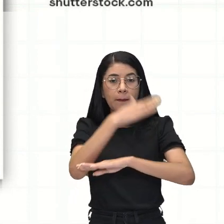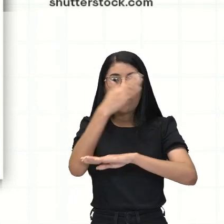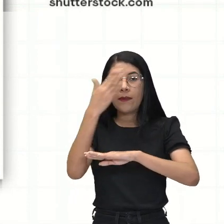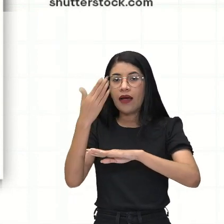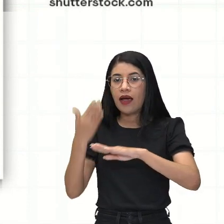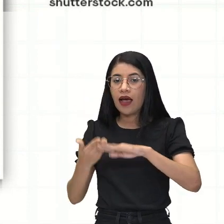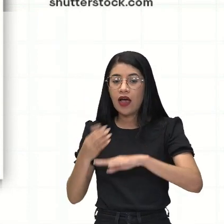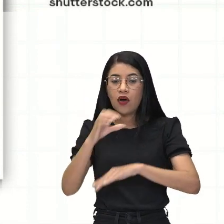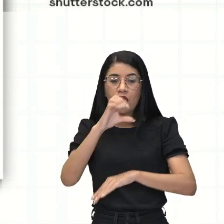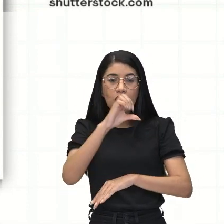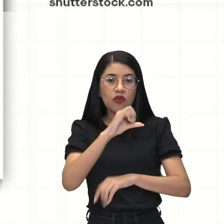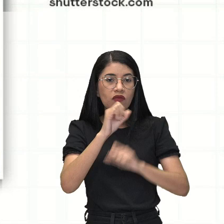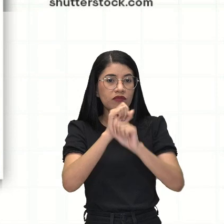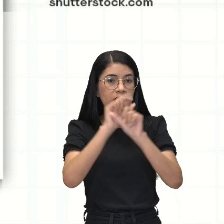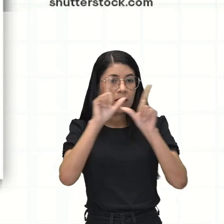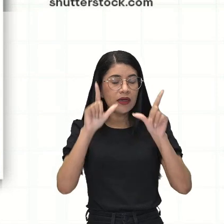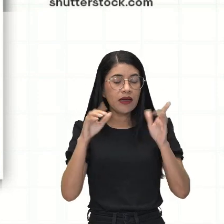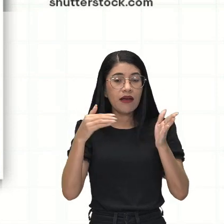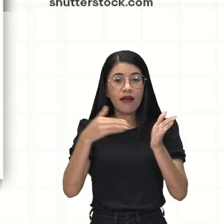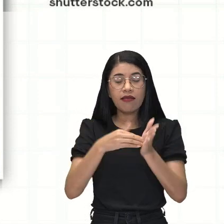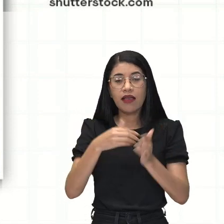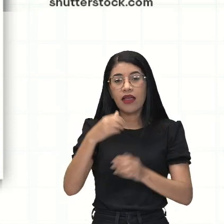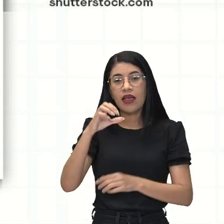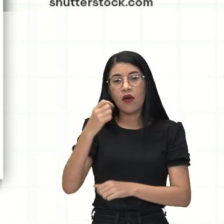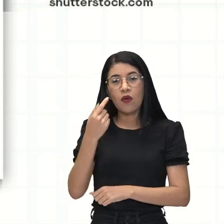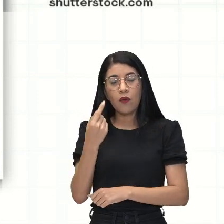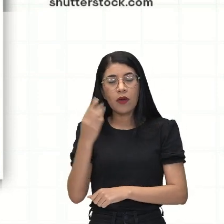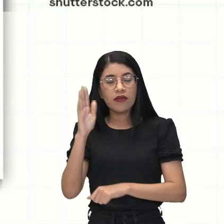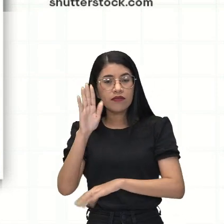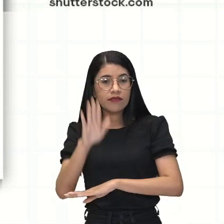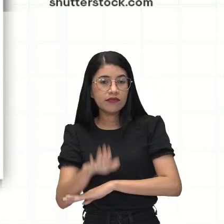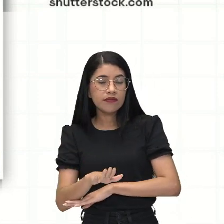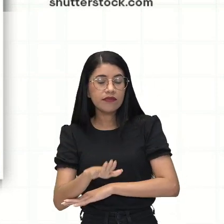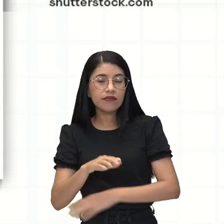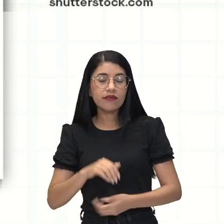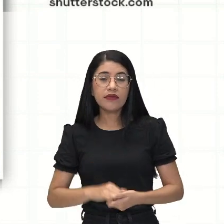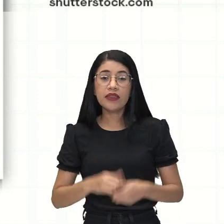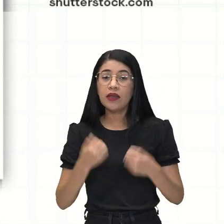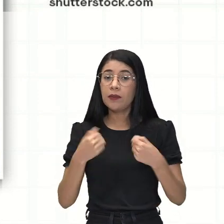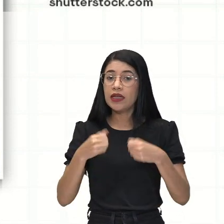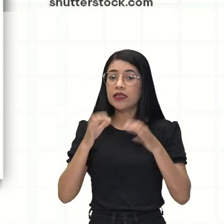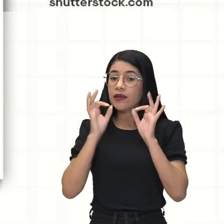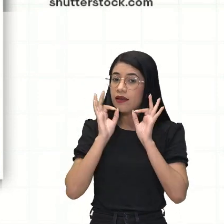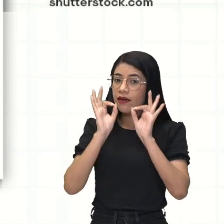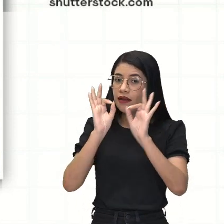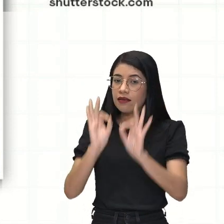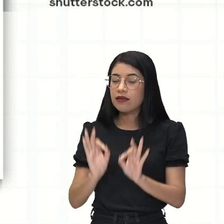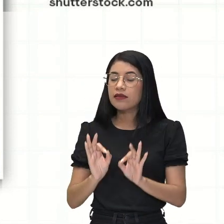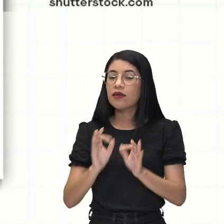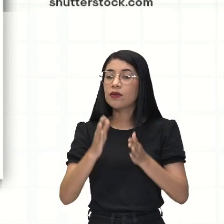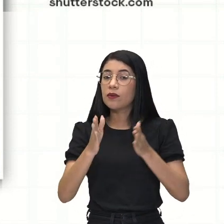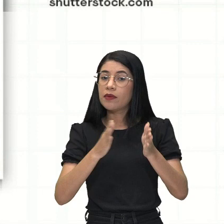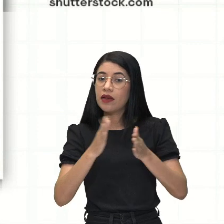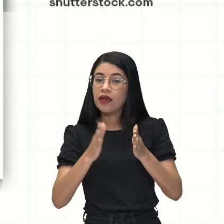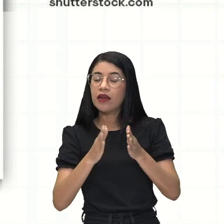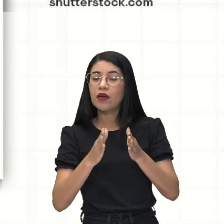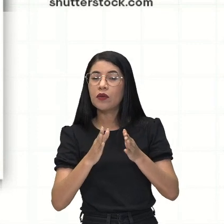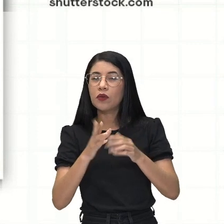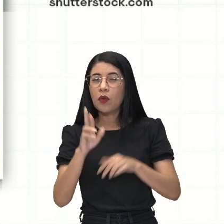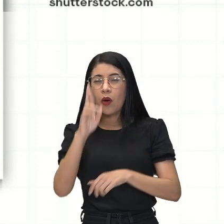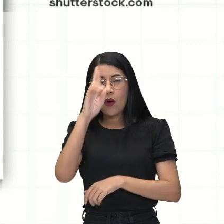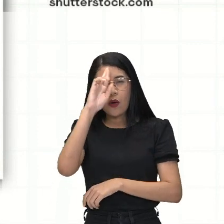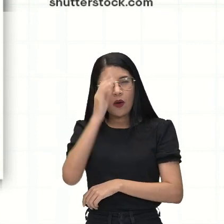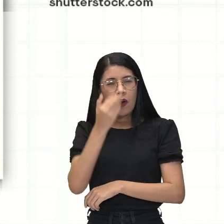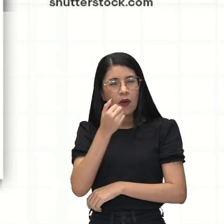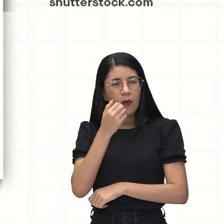manhã e 1 hora da tarde, né? Então é importante, ó, ficar atento ao horário do almoço